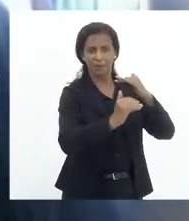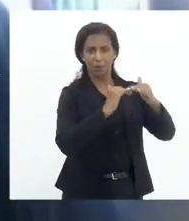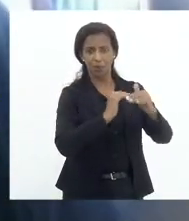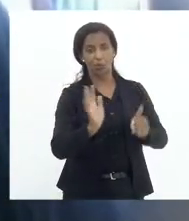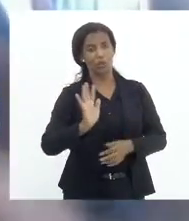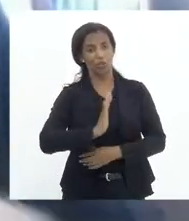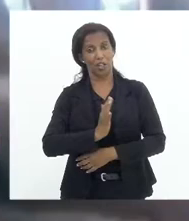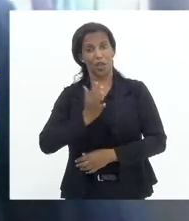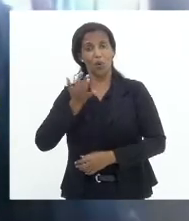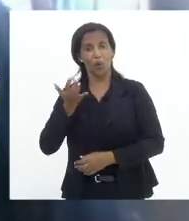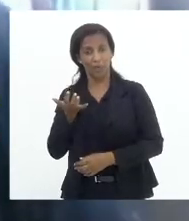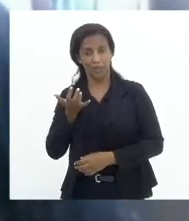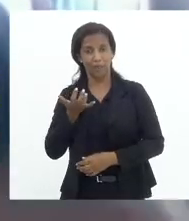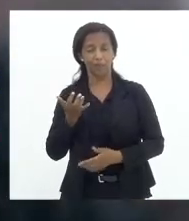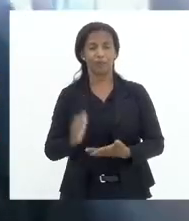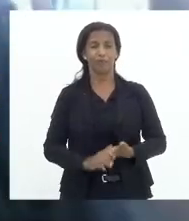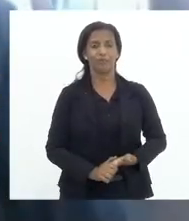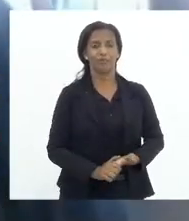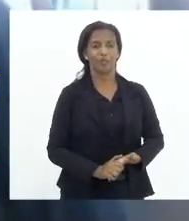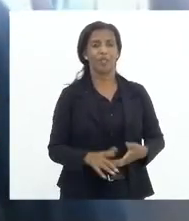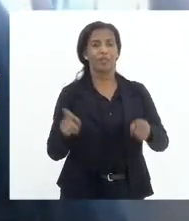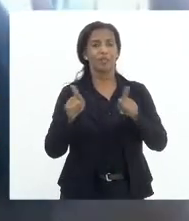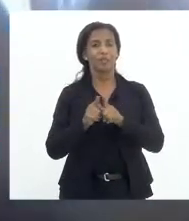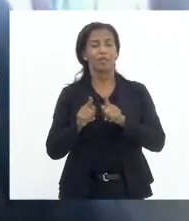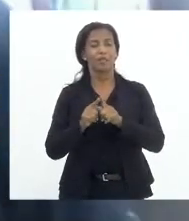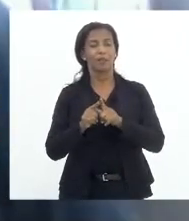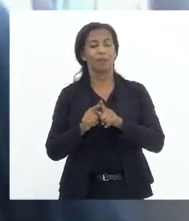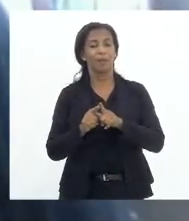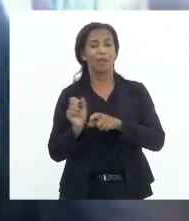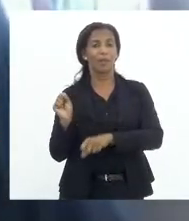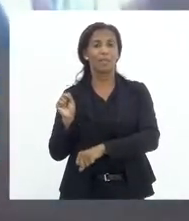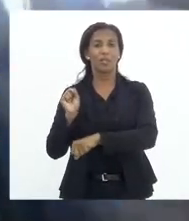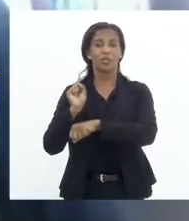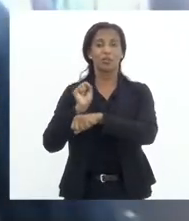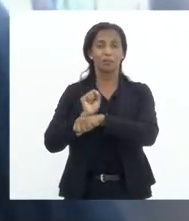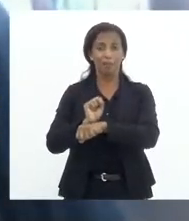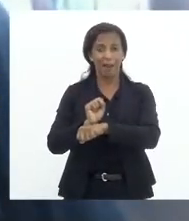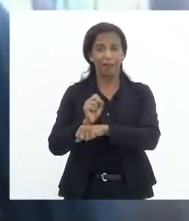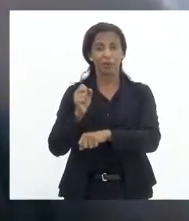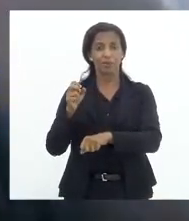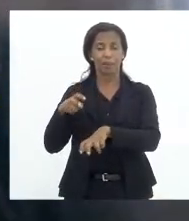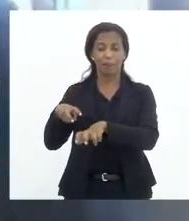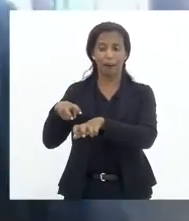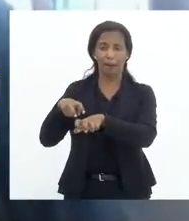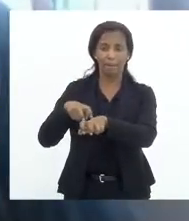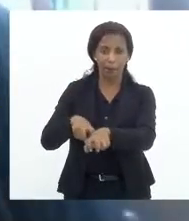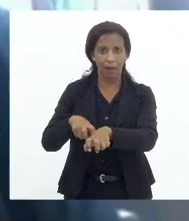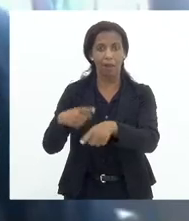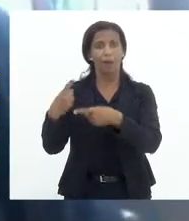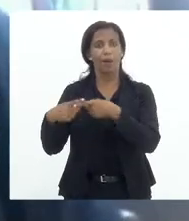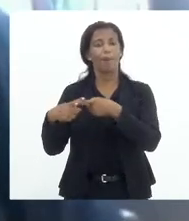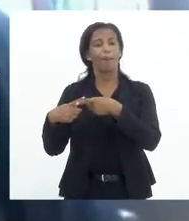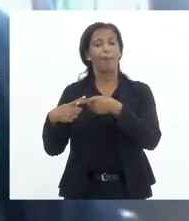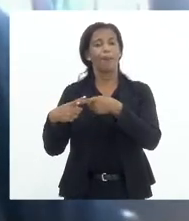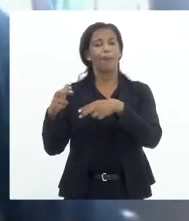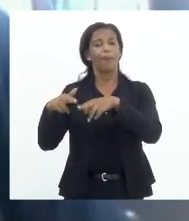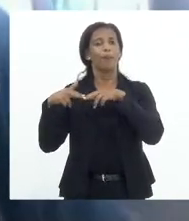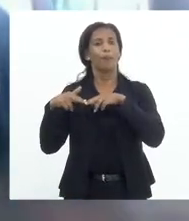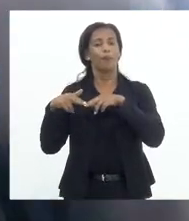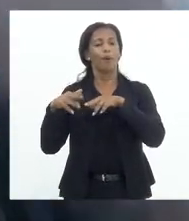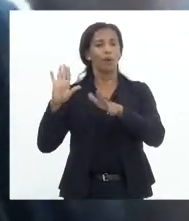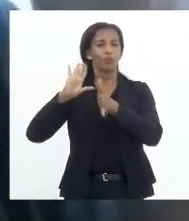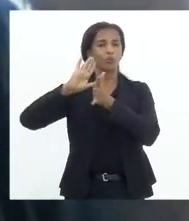pela hora da morte São péssimos além de tudo param volte e meia pelo roubo de fio de cobre